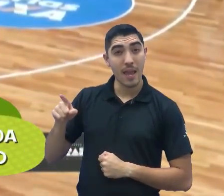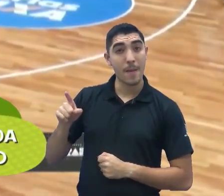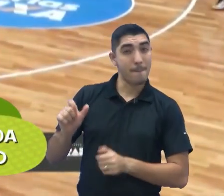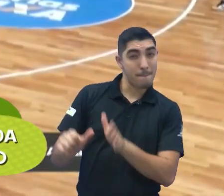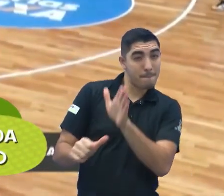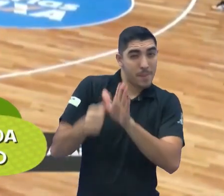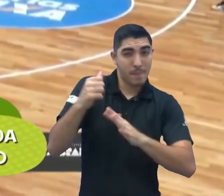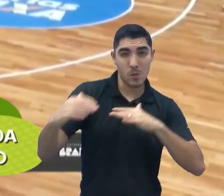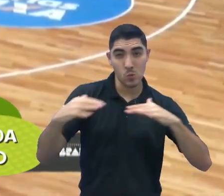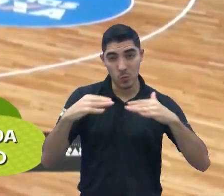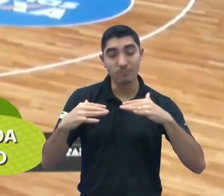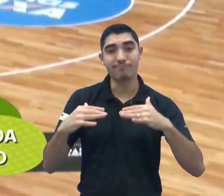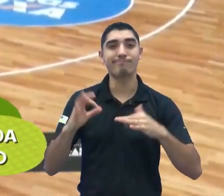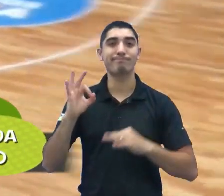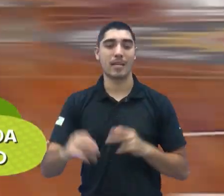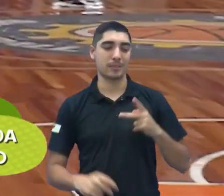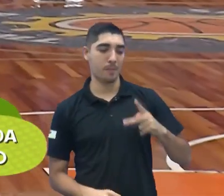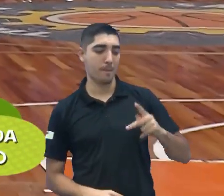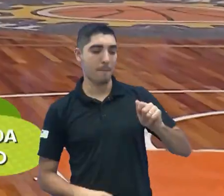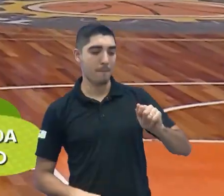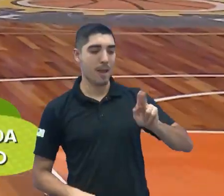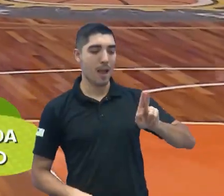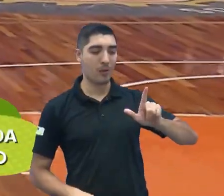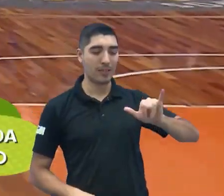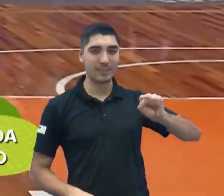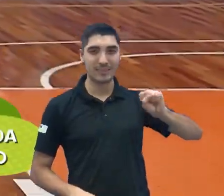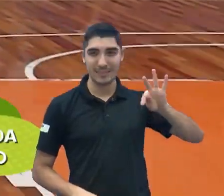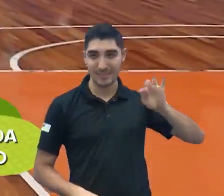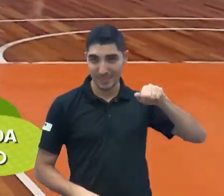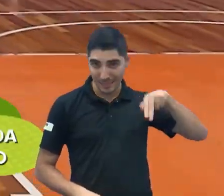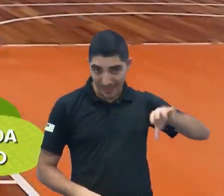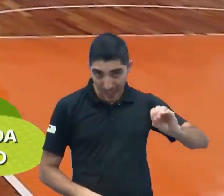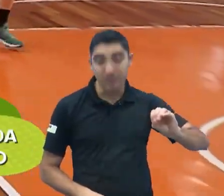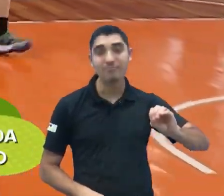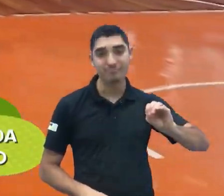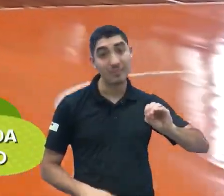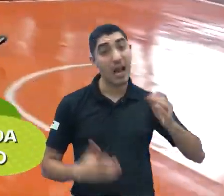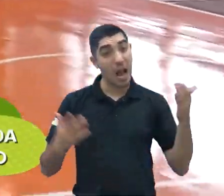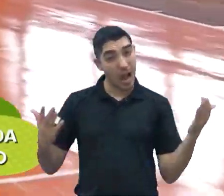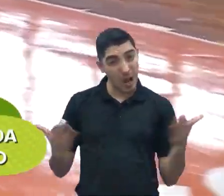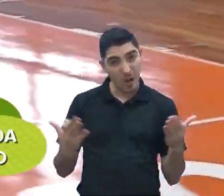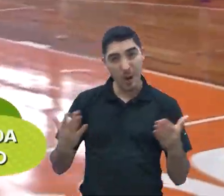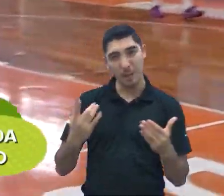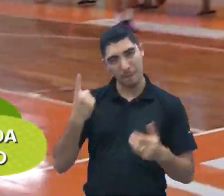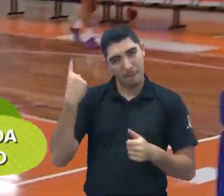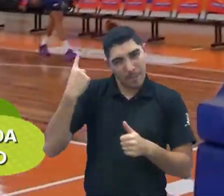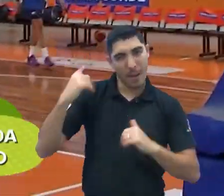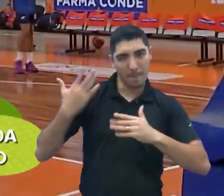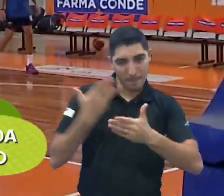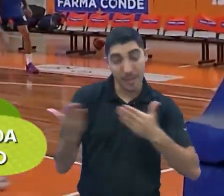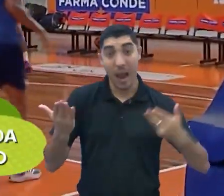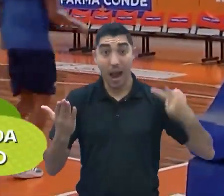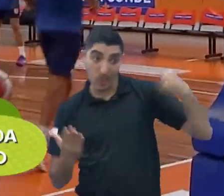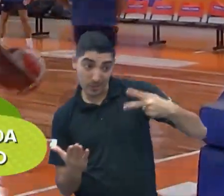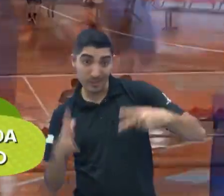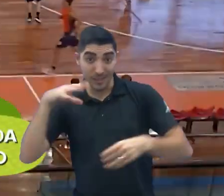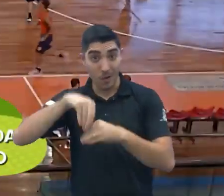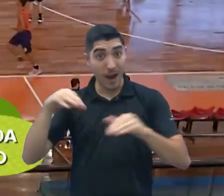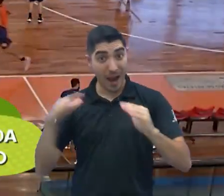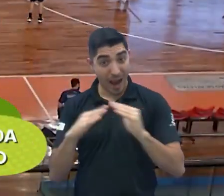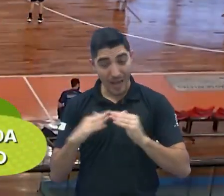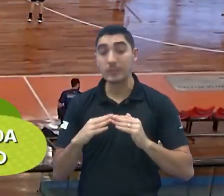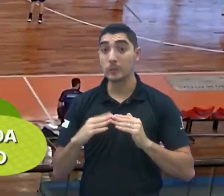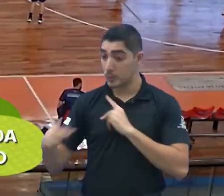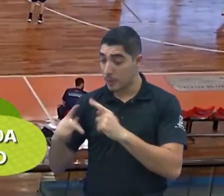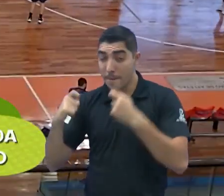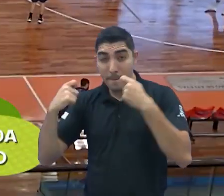foi o time da capital paulista. O São José busca dar o troco em casa, mas sabe que para isso vai precisar jogar muito concentrado